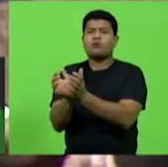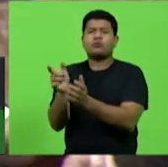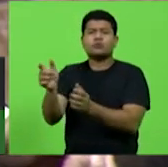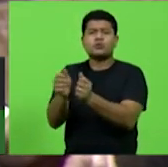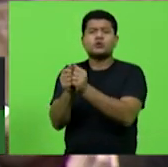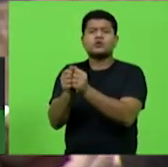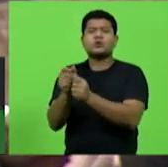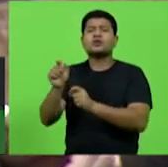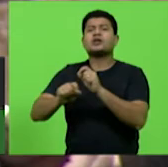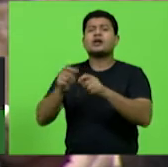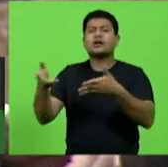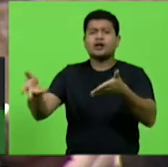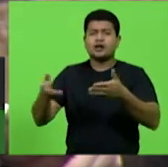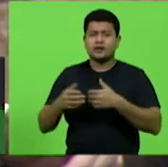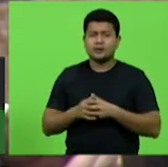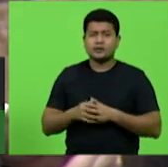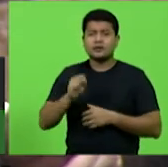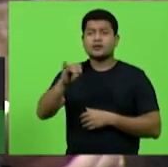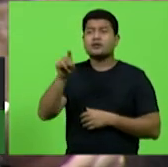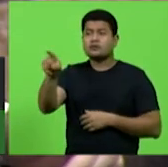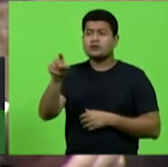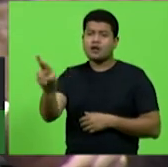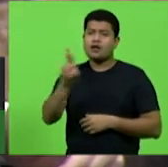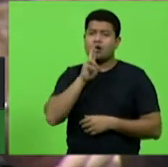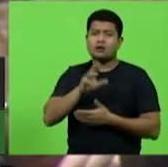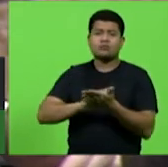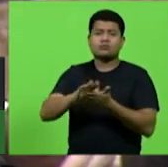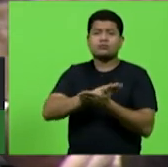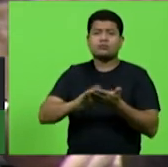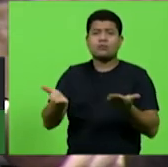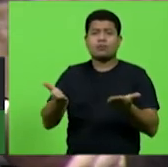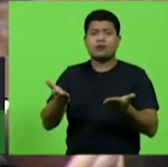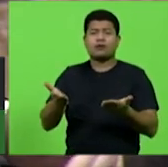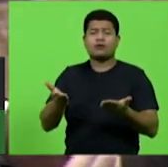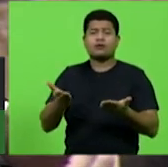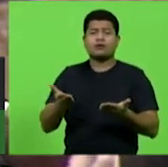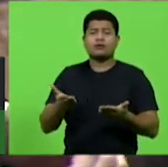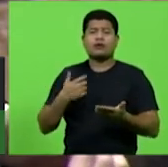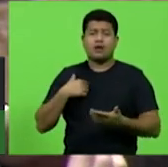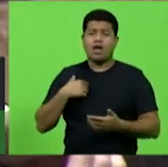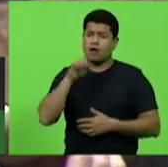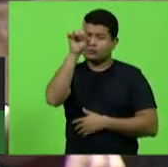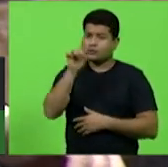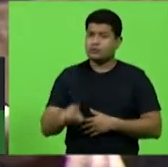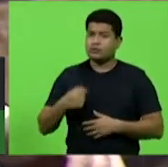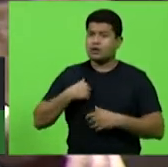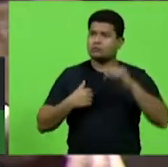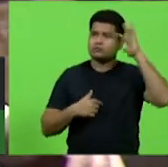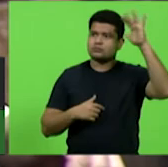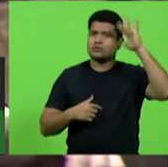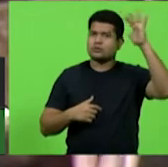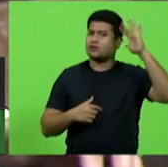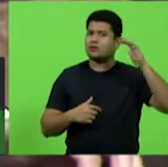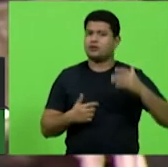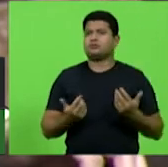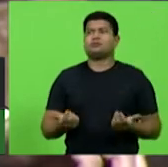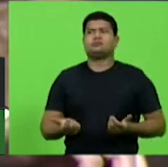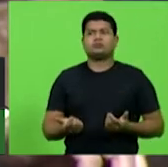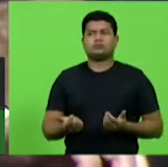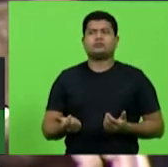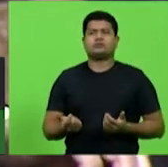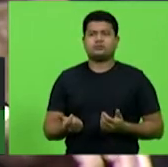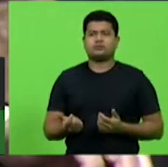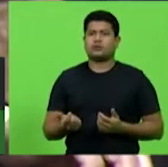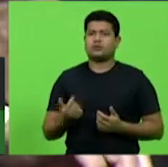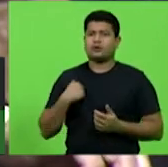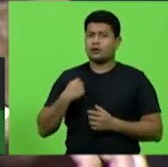senhor não fala, se o senhor simplesmente nega a informação, o senhor me dá o direito de eu pensar o que quiser e fazer a